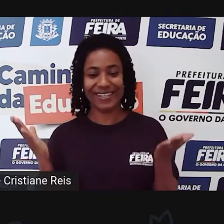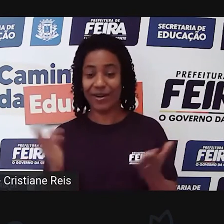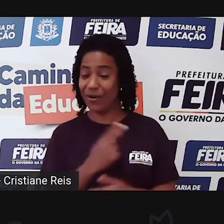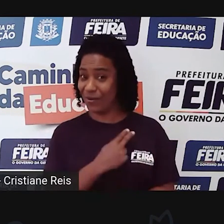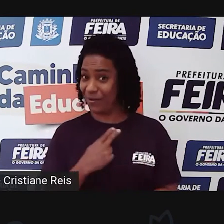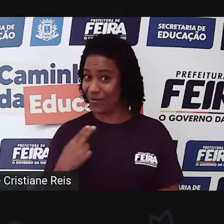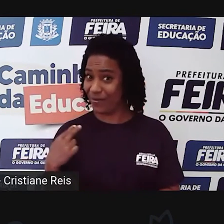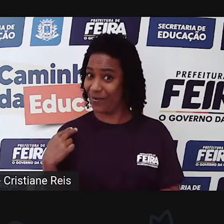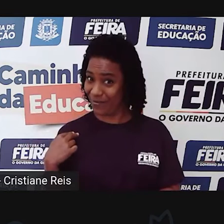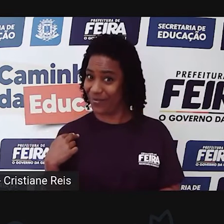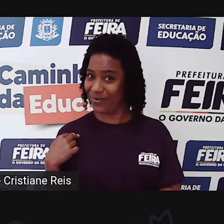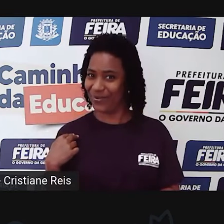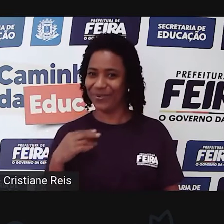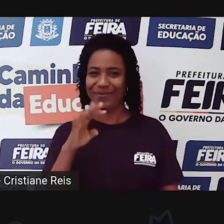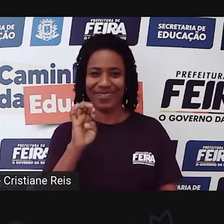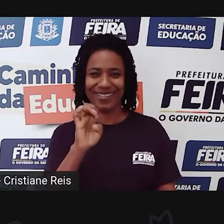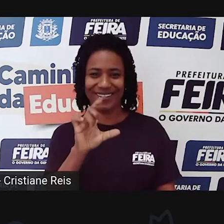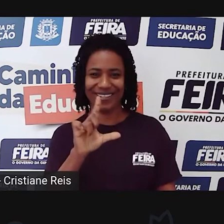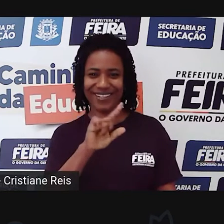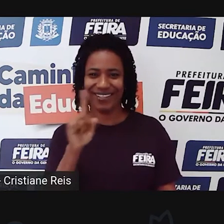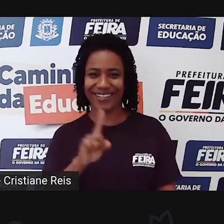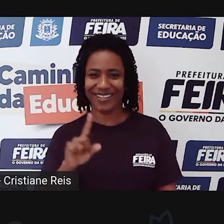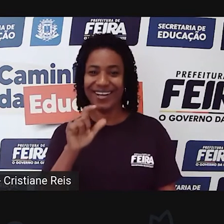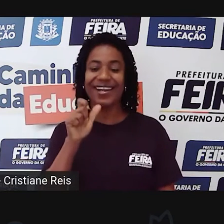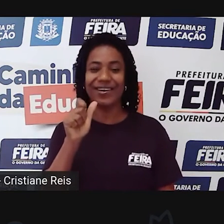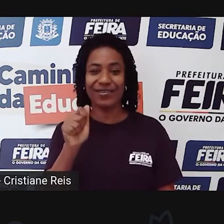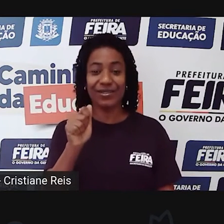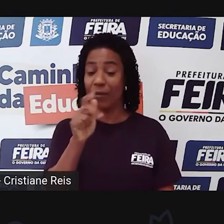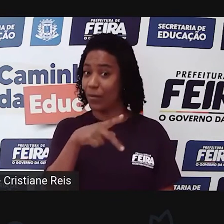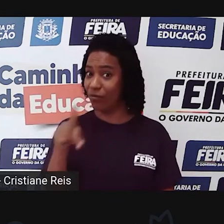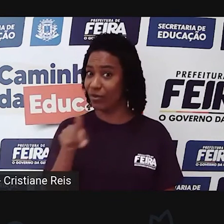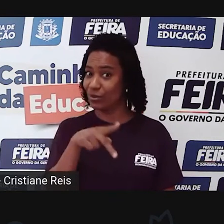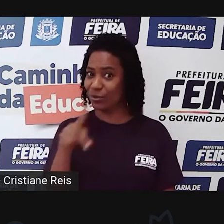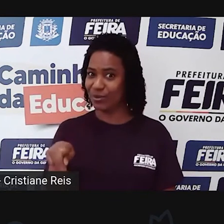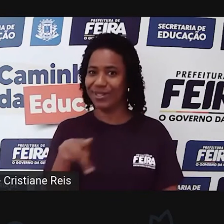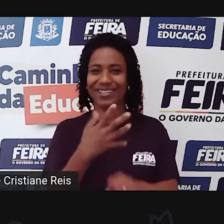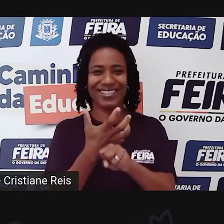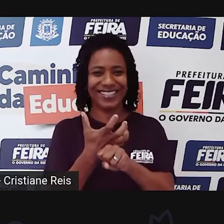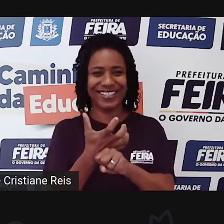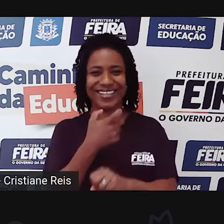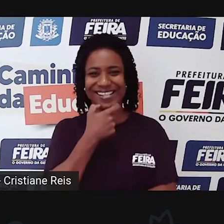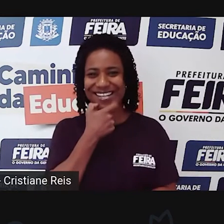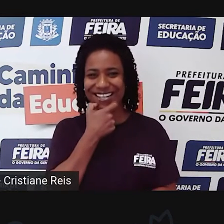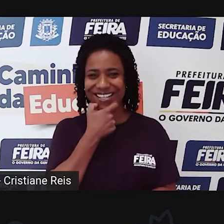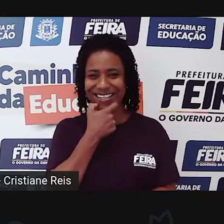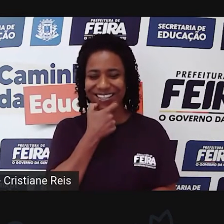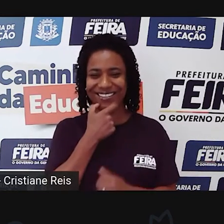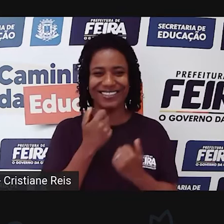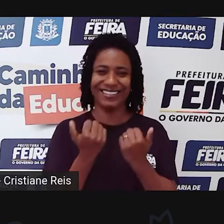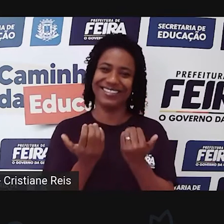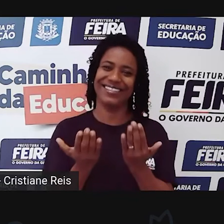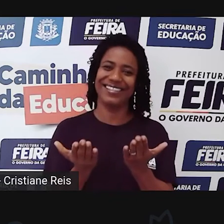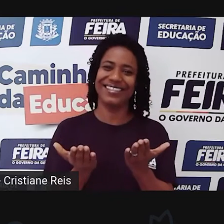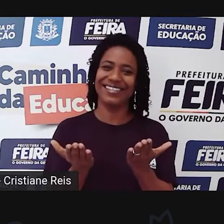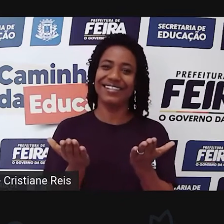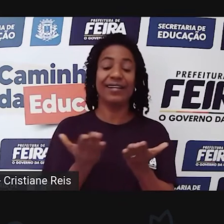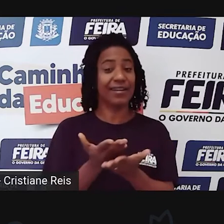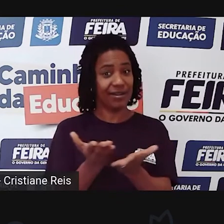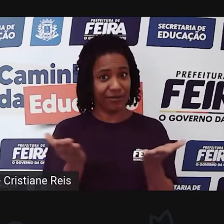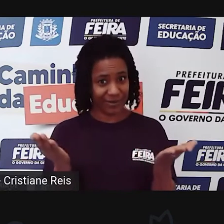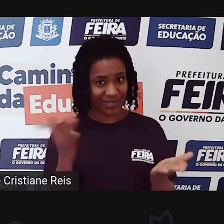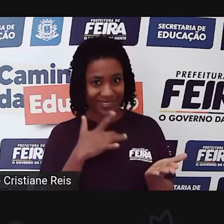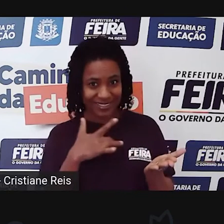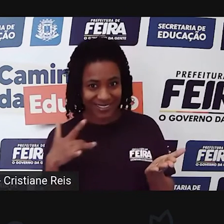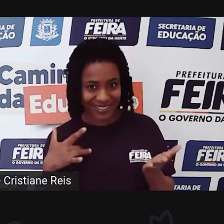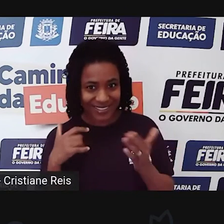Eu sou a Elza Silva, sou sua professora de inglês. Como vocês estão?